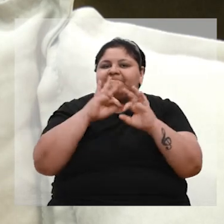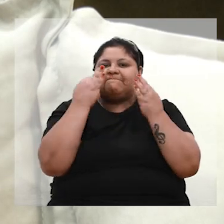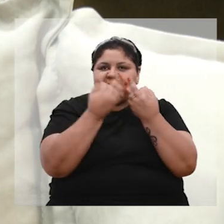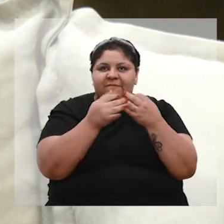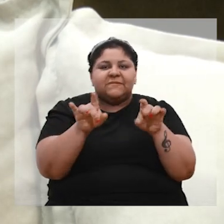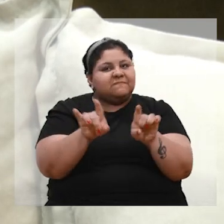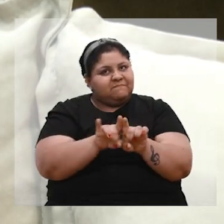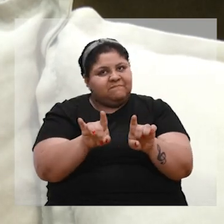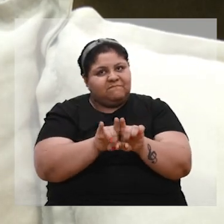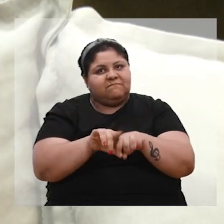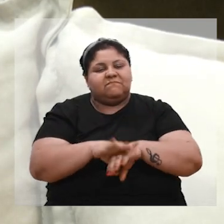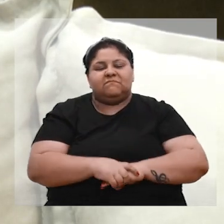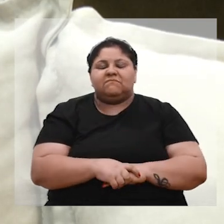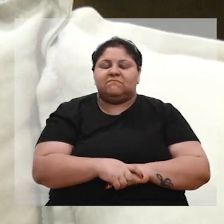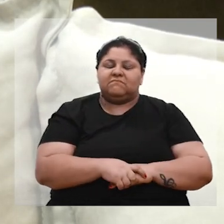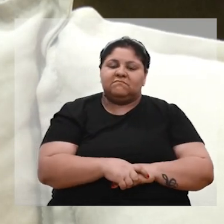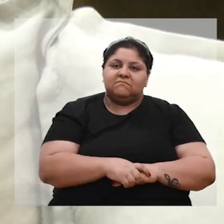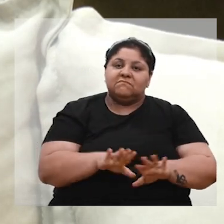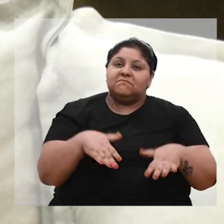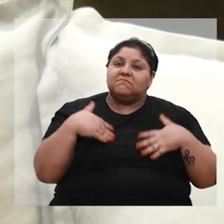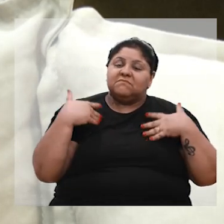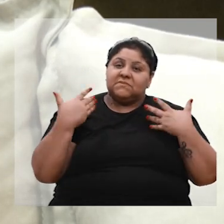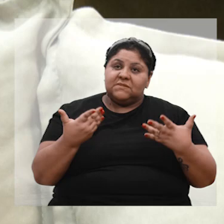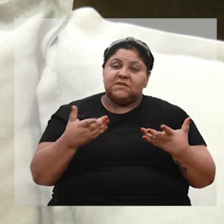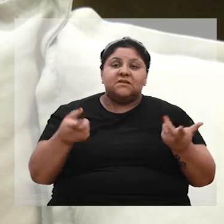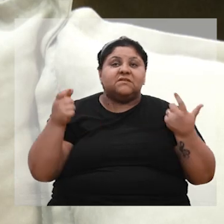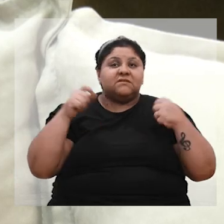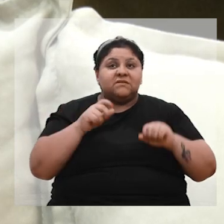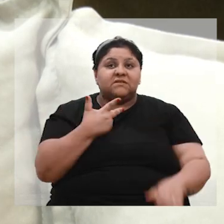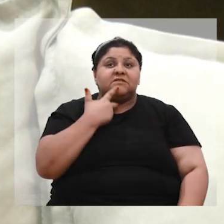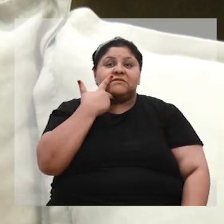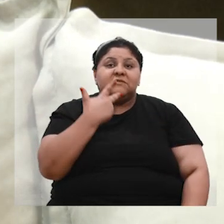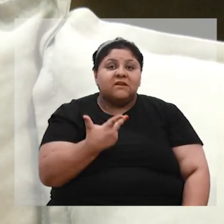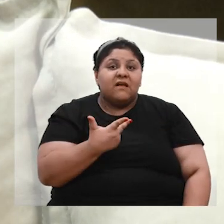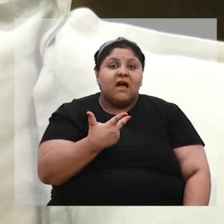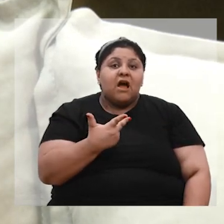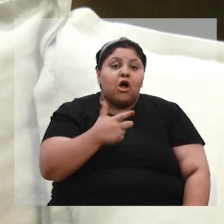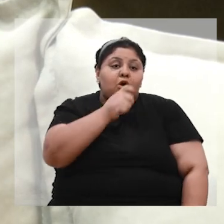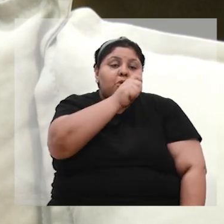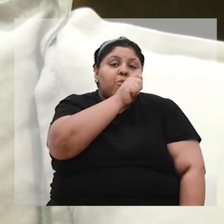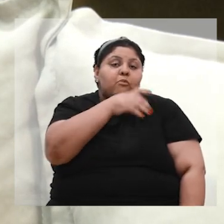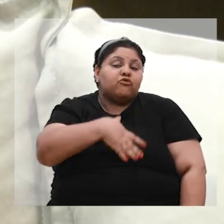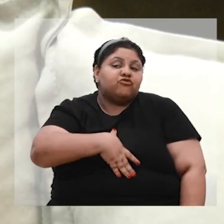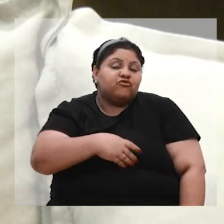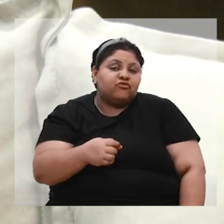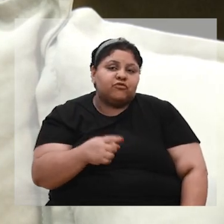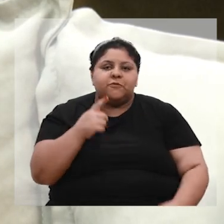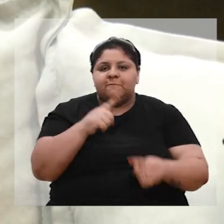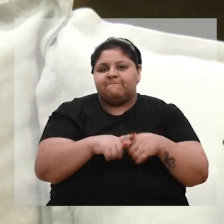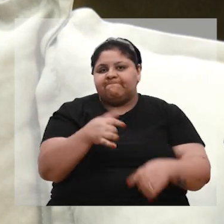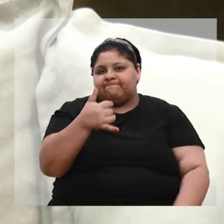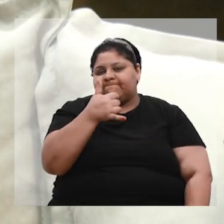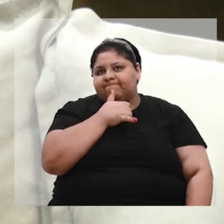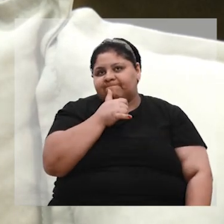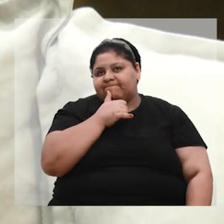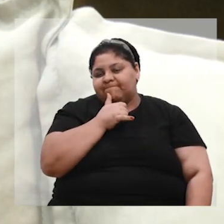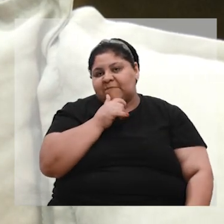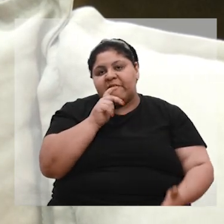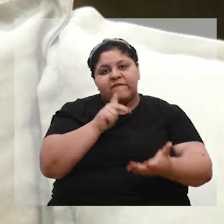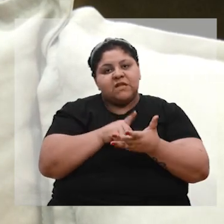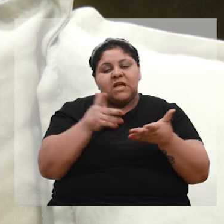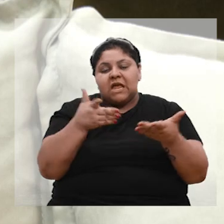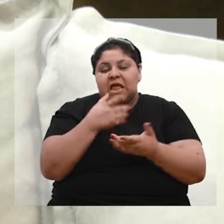E a família também é, sabe? Então, assim, isso a gente precisa dizer para eles. Porque,